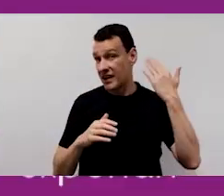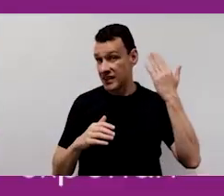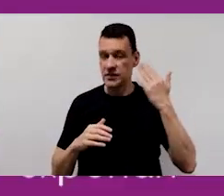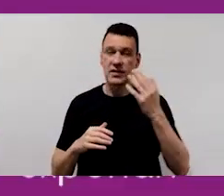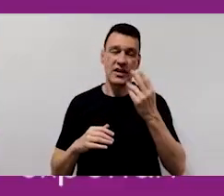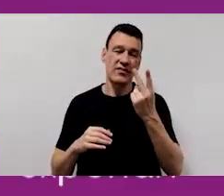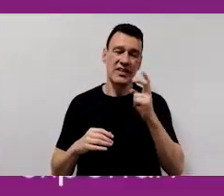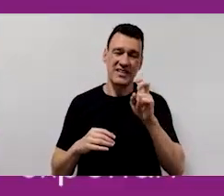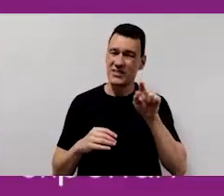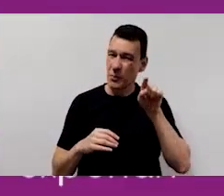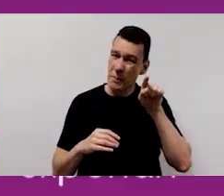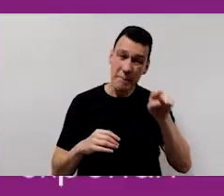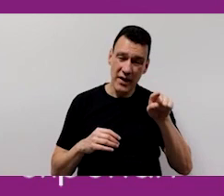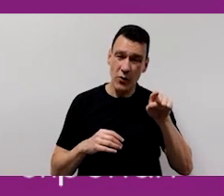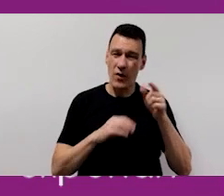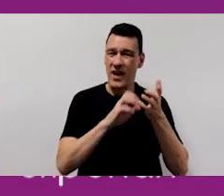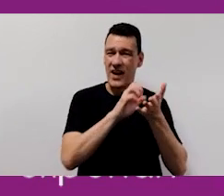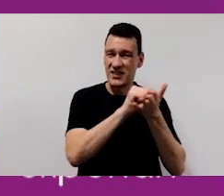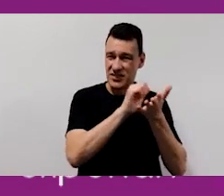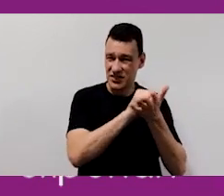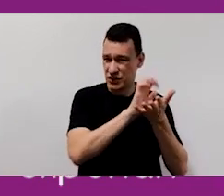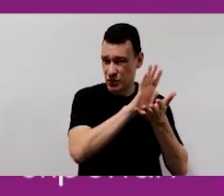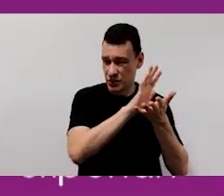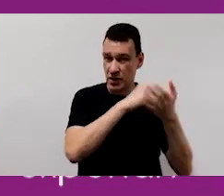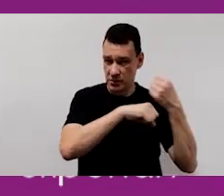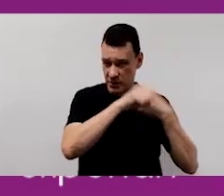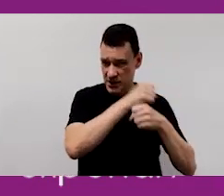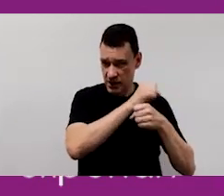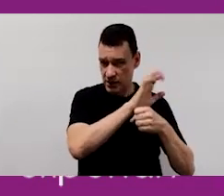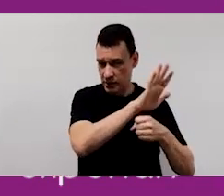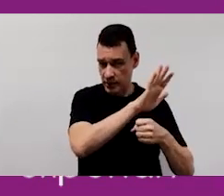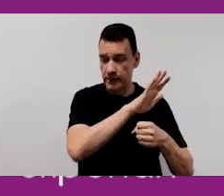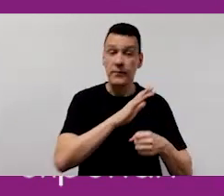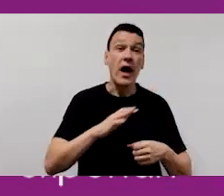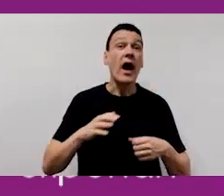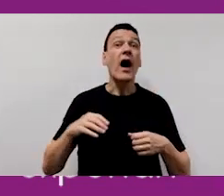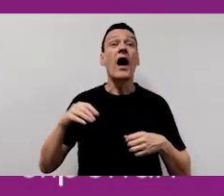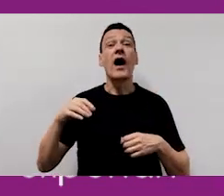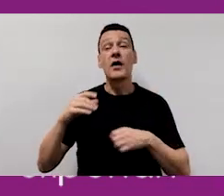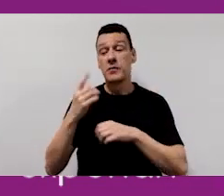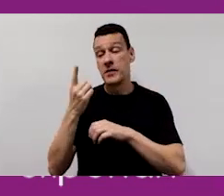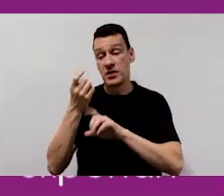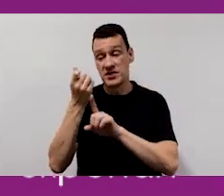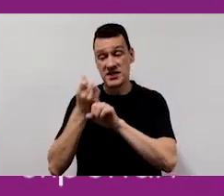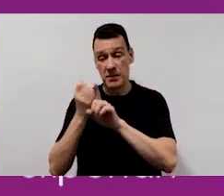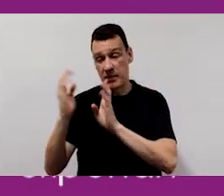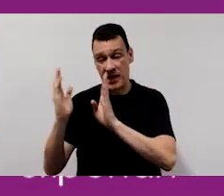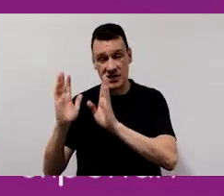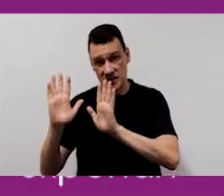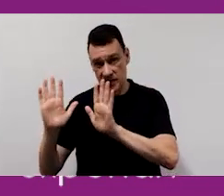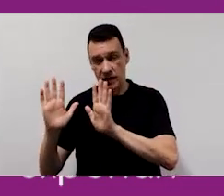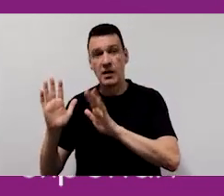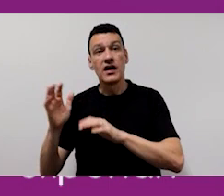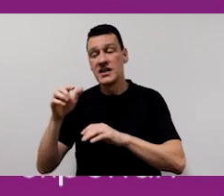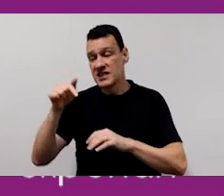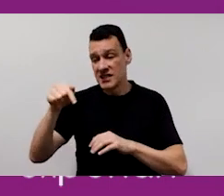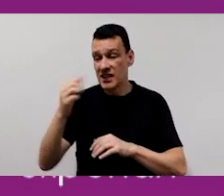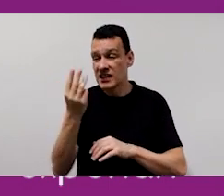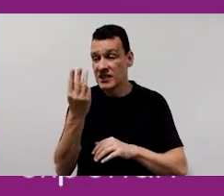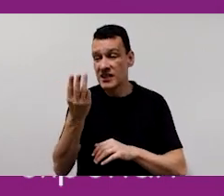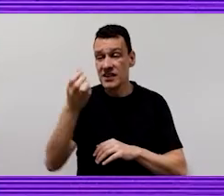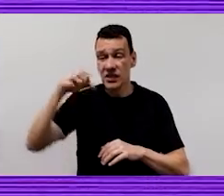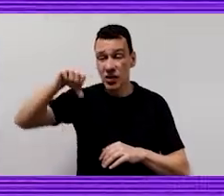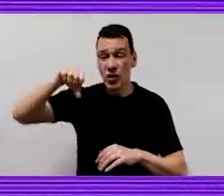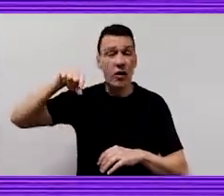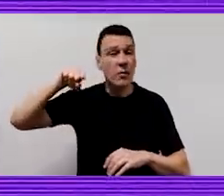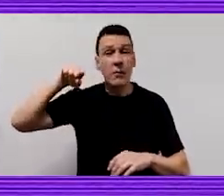no primeiro semestre do ano passado. No primeiro semestre desse ano, esse número subiu para 739 mil. O que